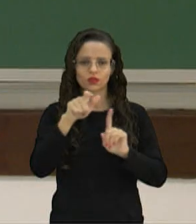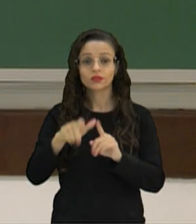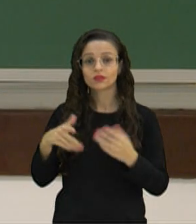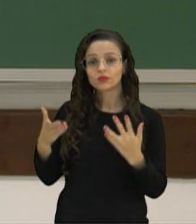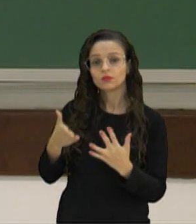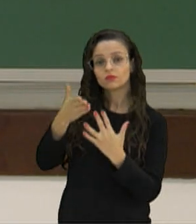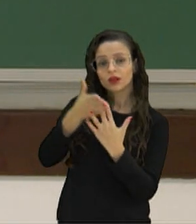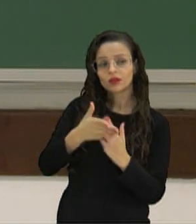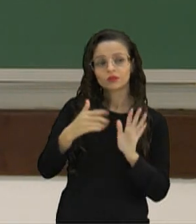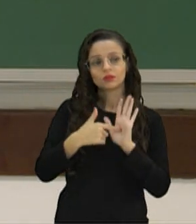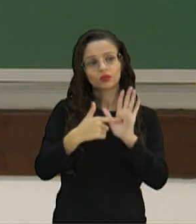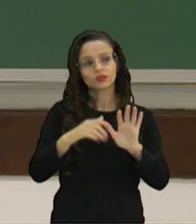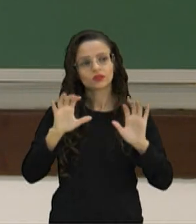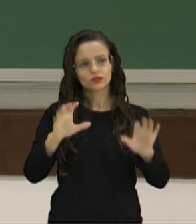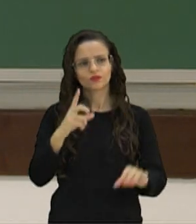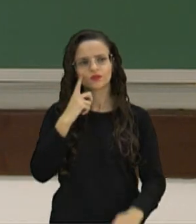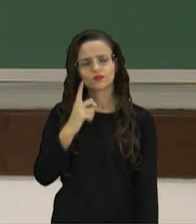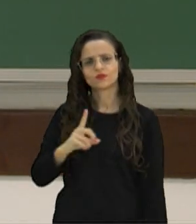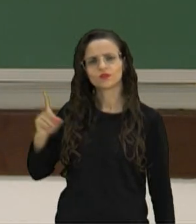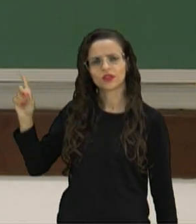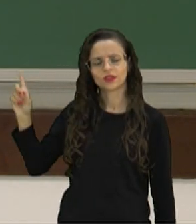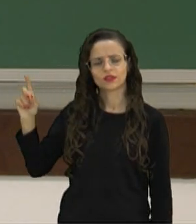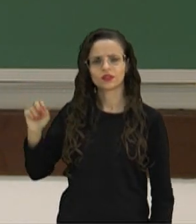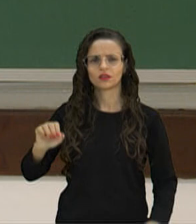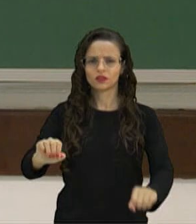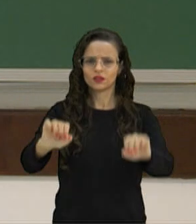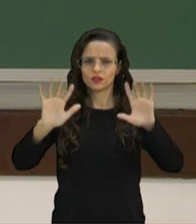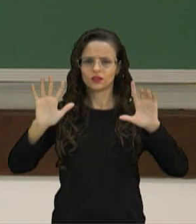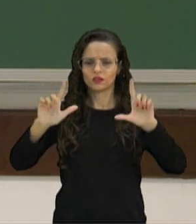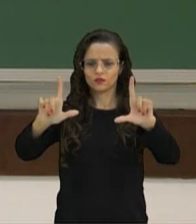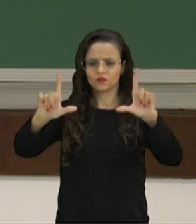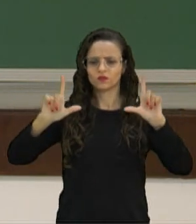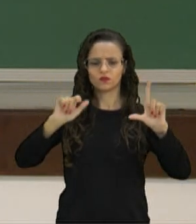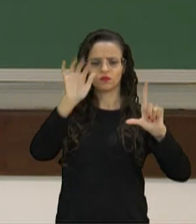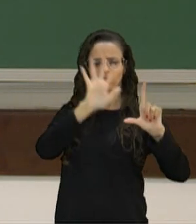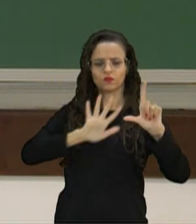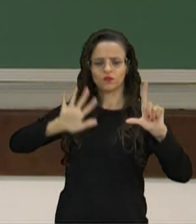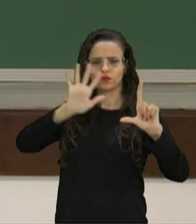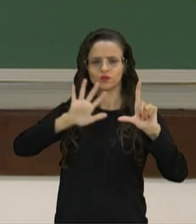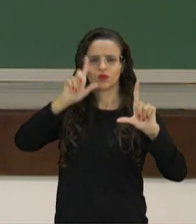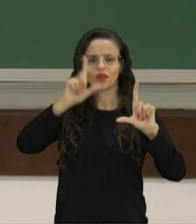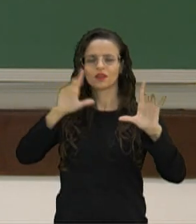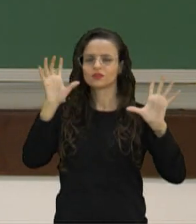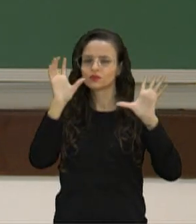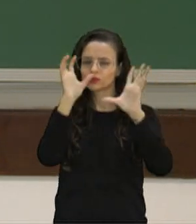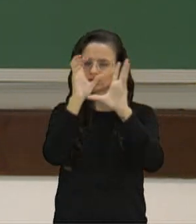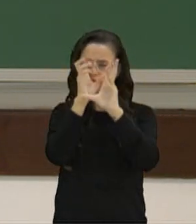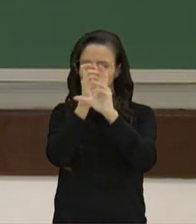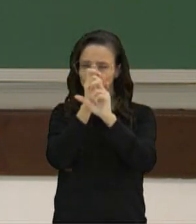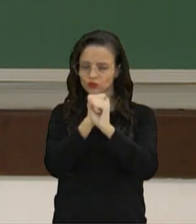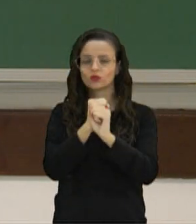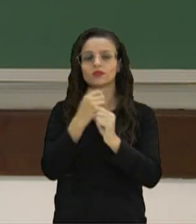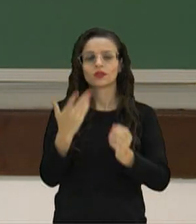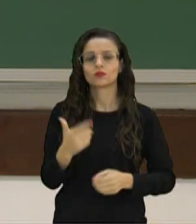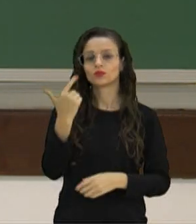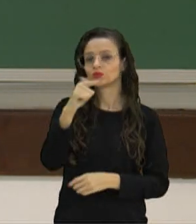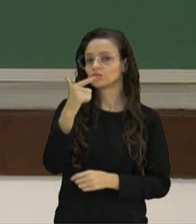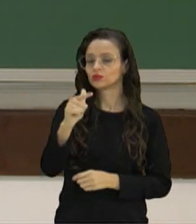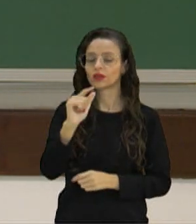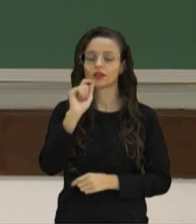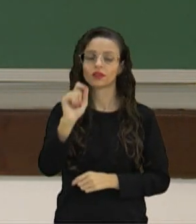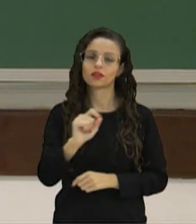quer trazer isso. Reparem, né, que o fundo ali dessas pinturas é um fundo escuro, né? Então já não tem mais